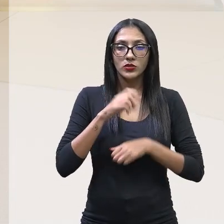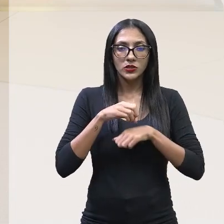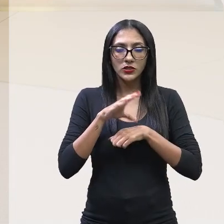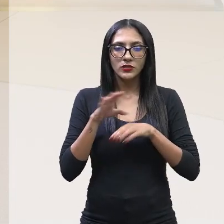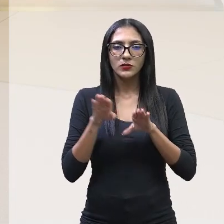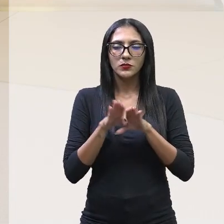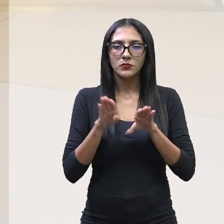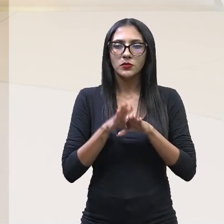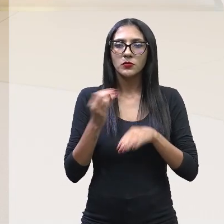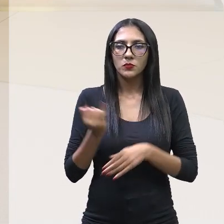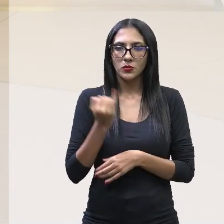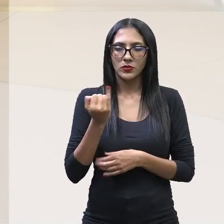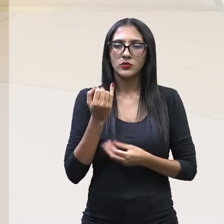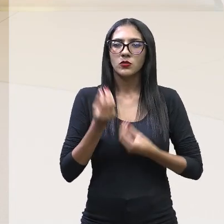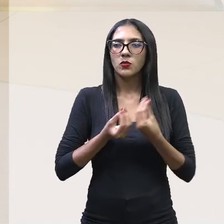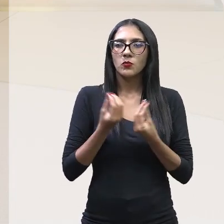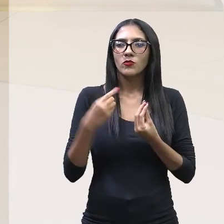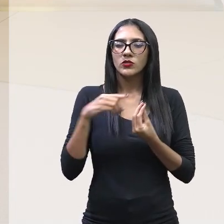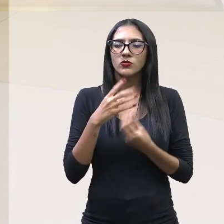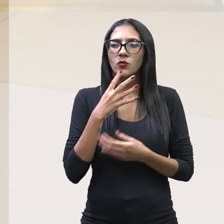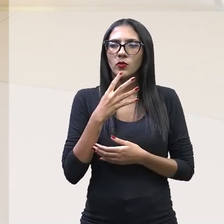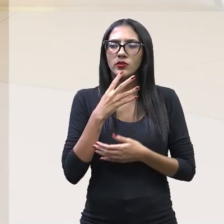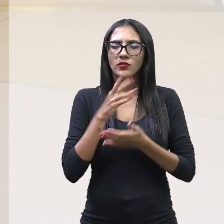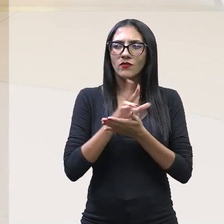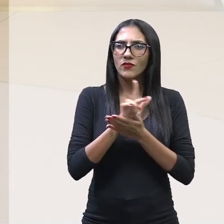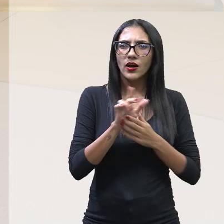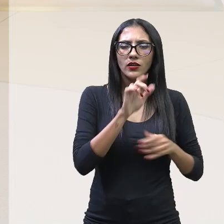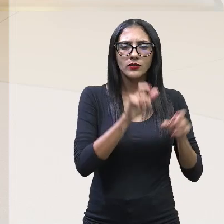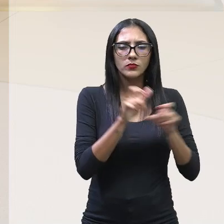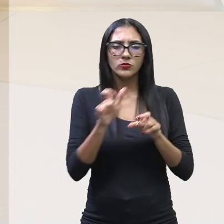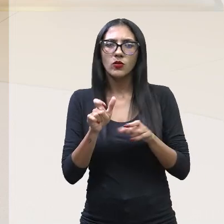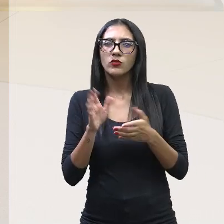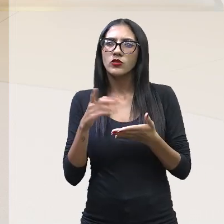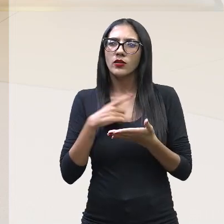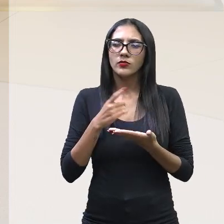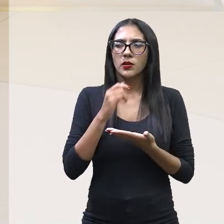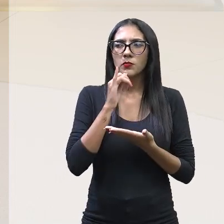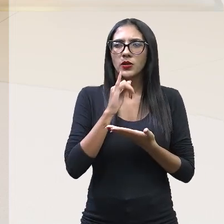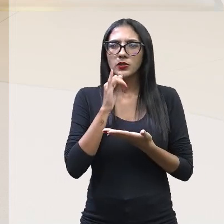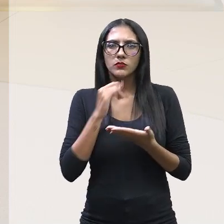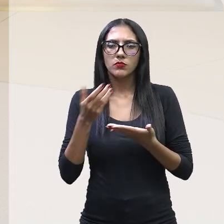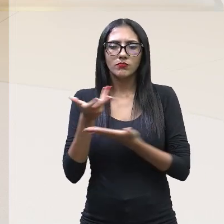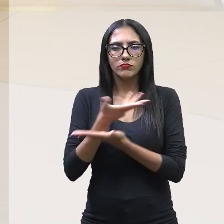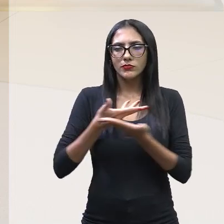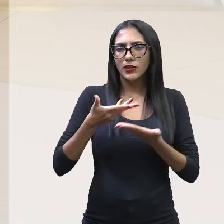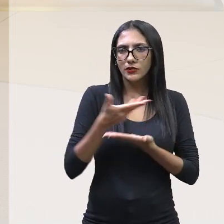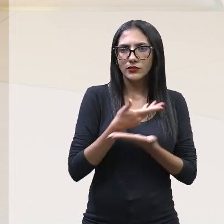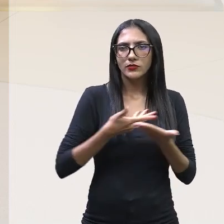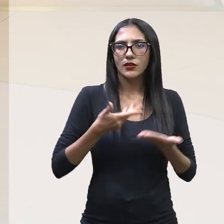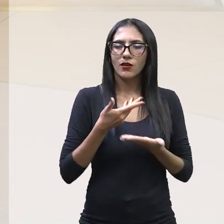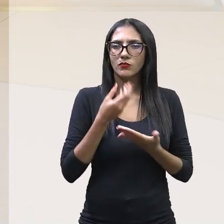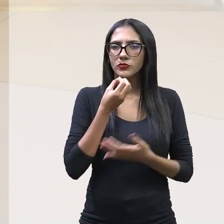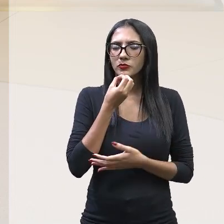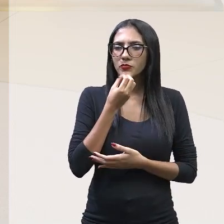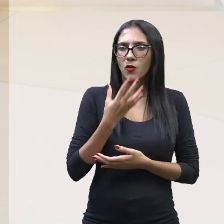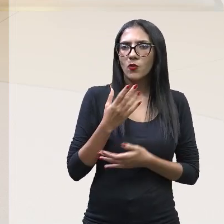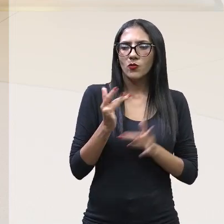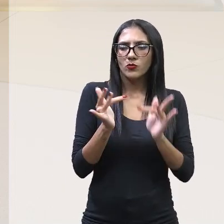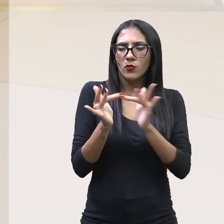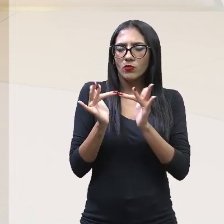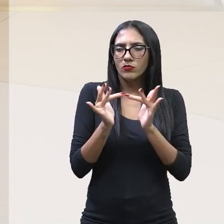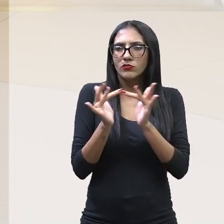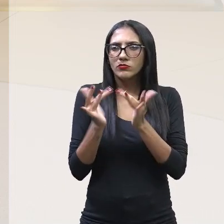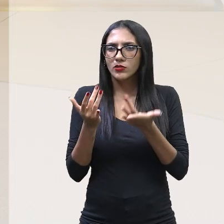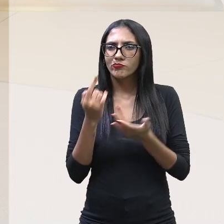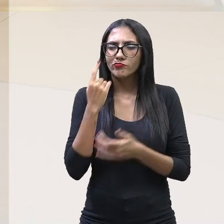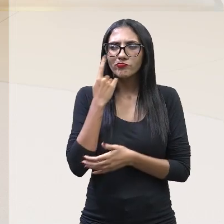turismo. Como você vai conhecer ali diversas pessoas, você já vai construir ali um network. Né? Já vai ali criando contato e quem sabe